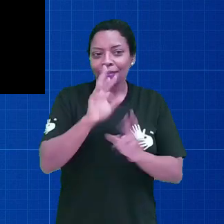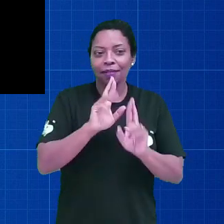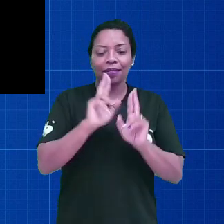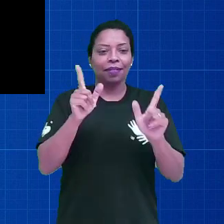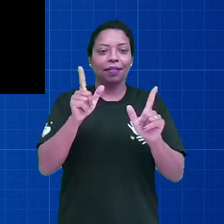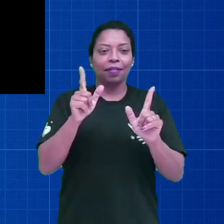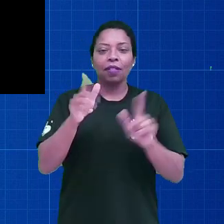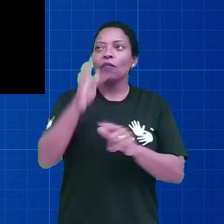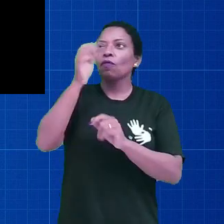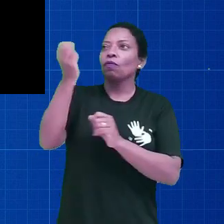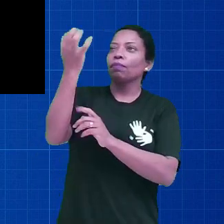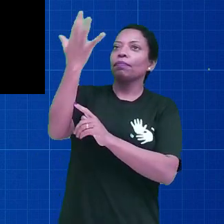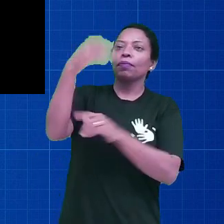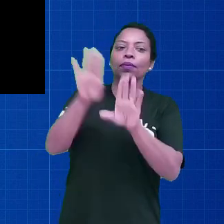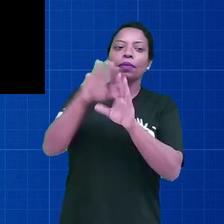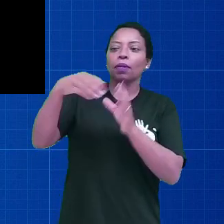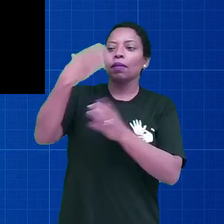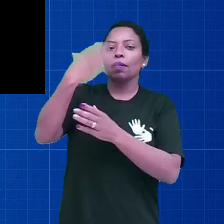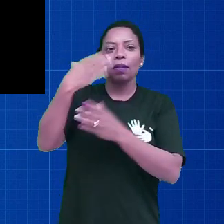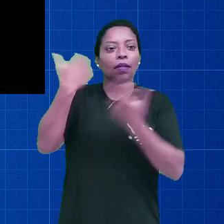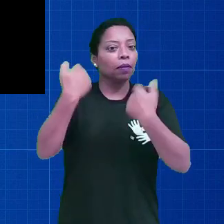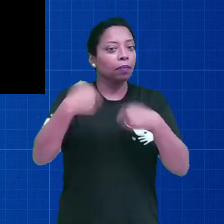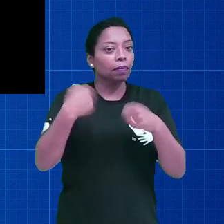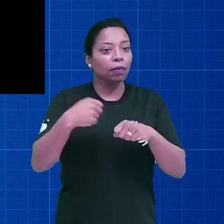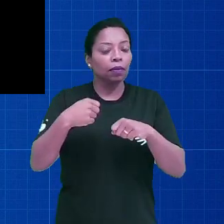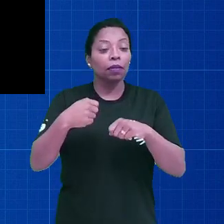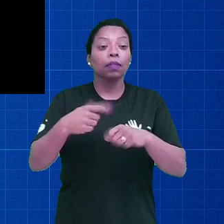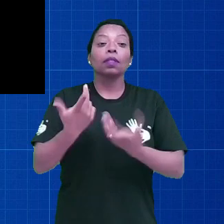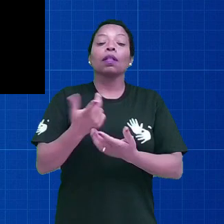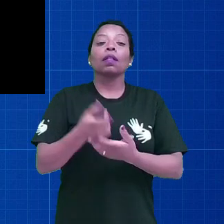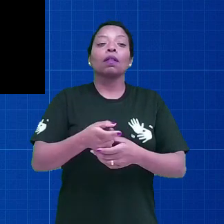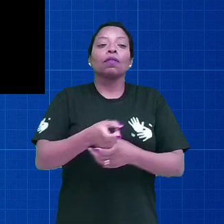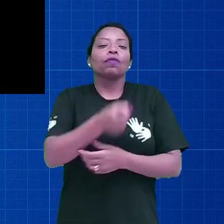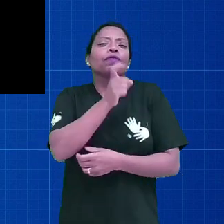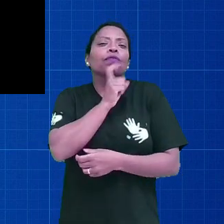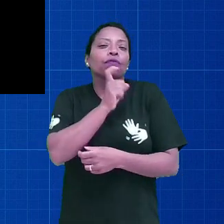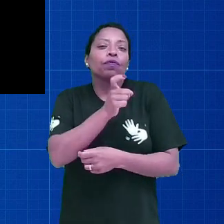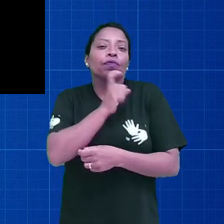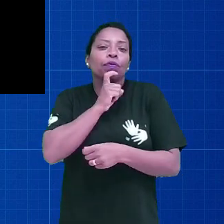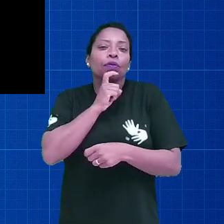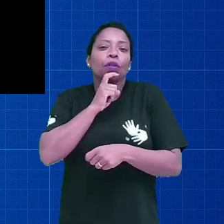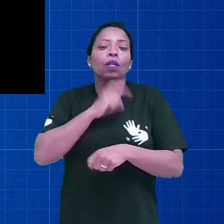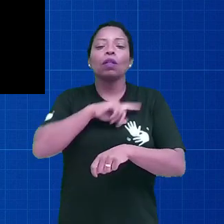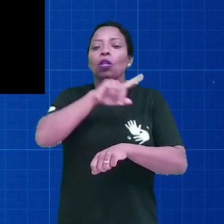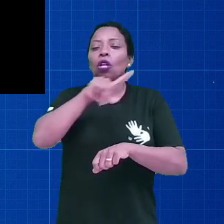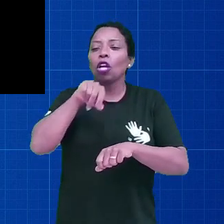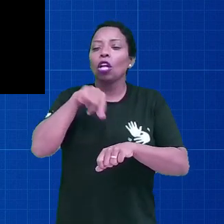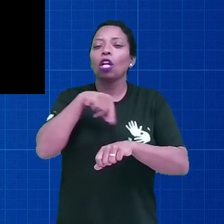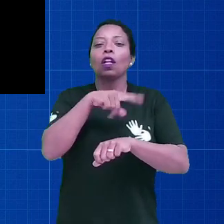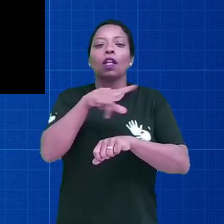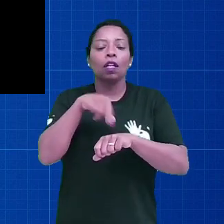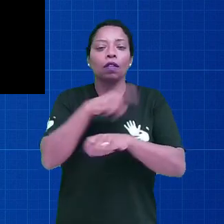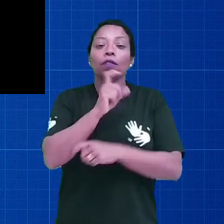floração e para frutificação, ela exige X horas de temperatura baixa. Sem